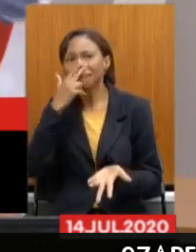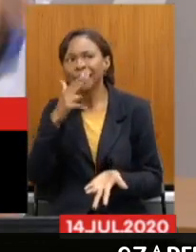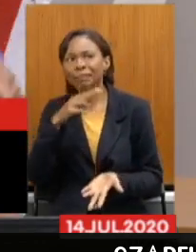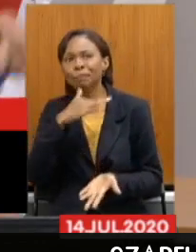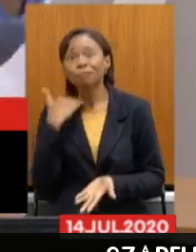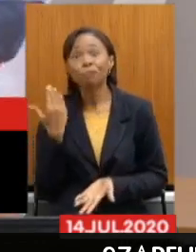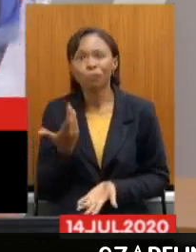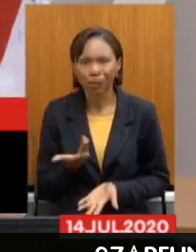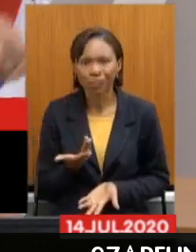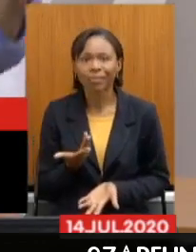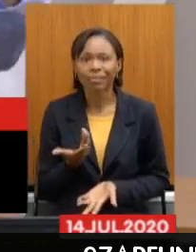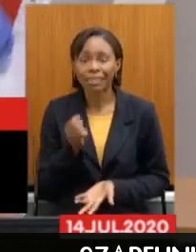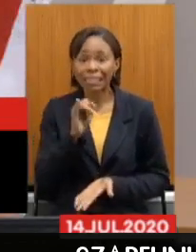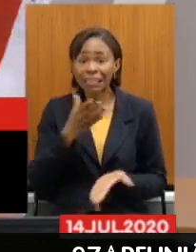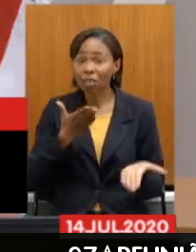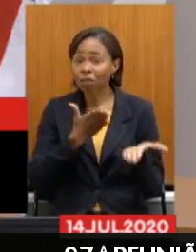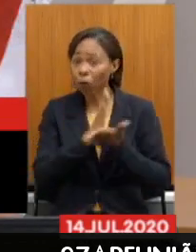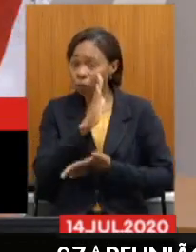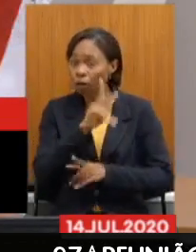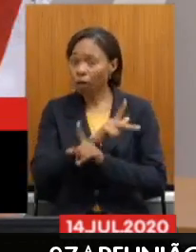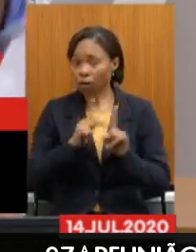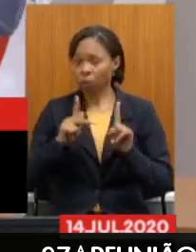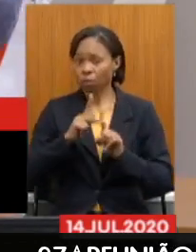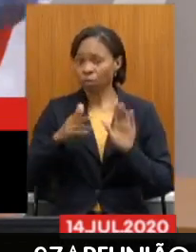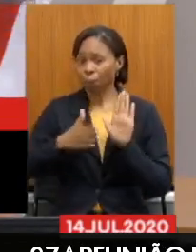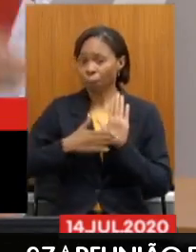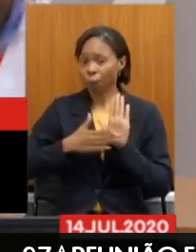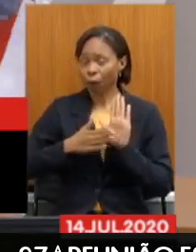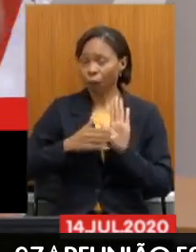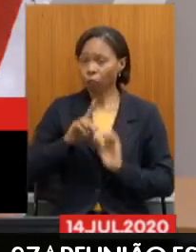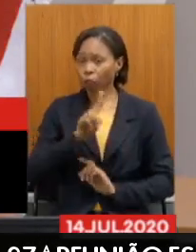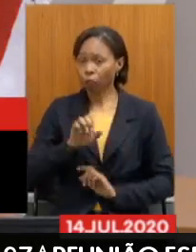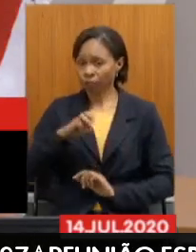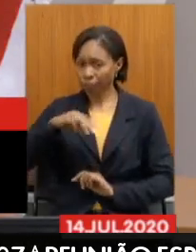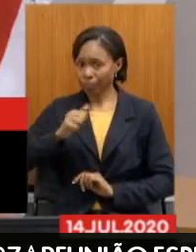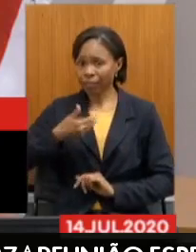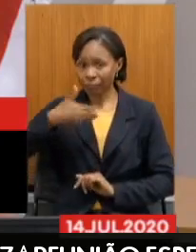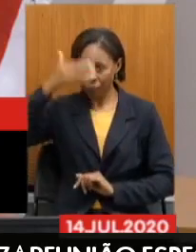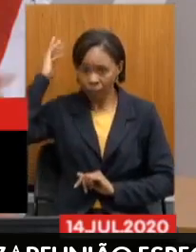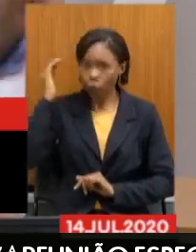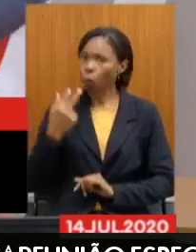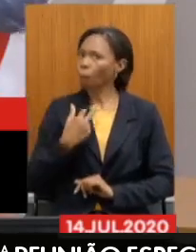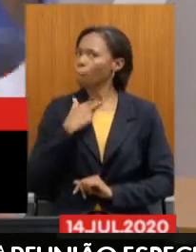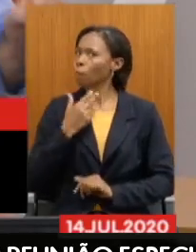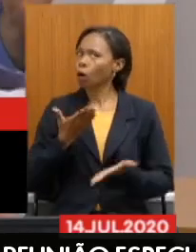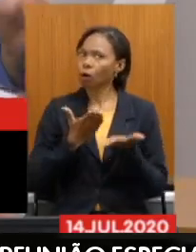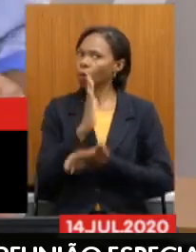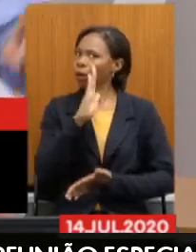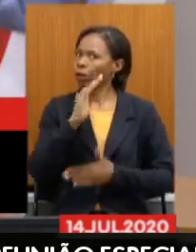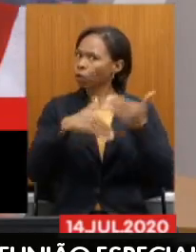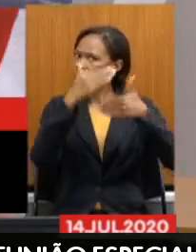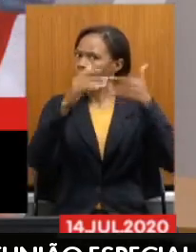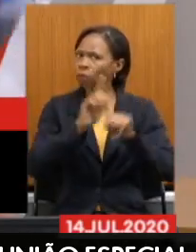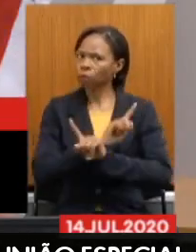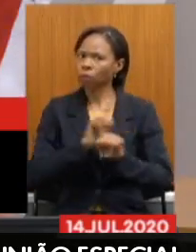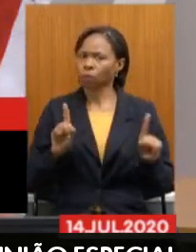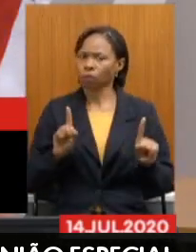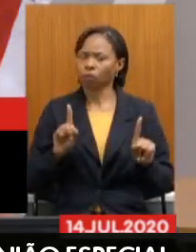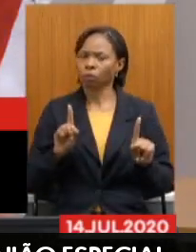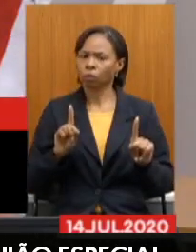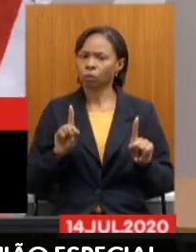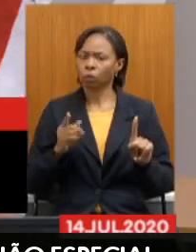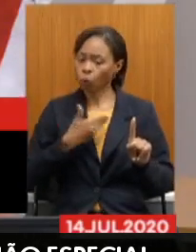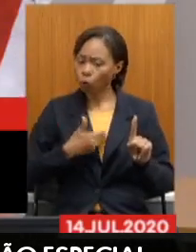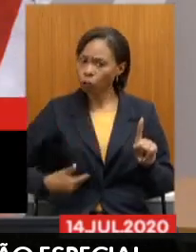da forma que veio essa proposta do Zema. Ela não merece prosperar. A palavra de ordem é essa. Governador